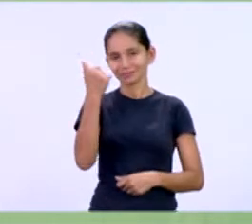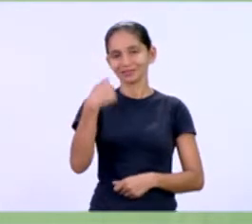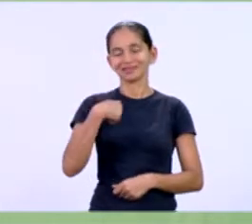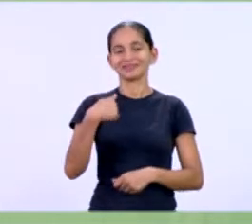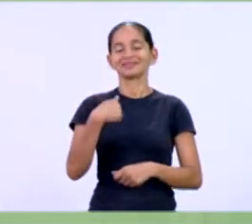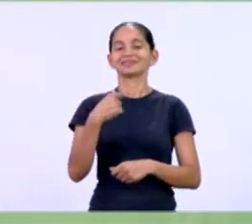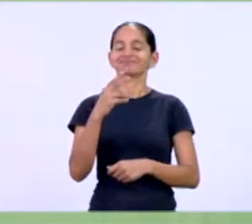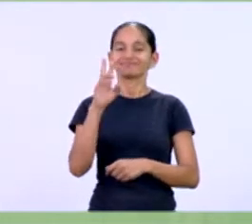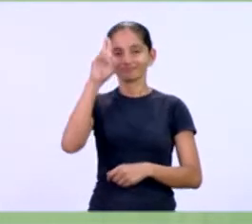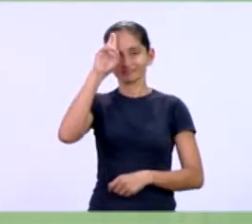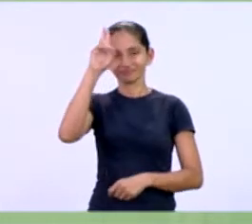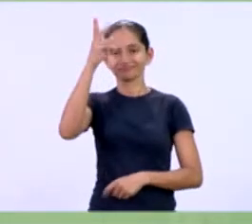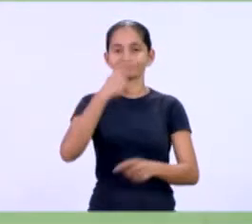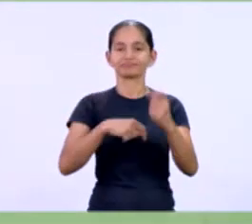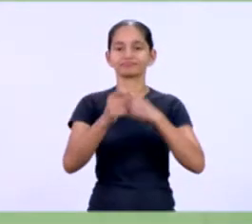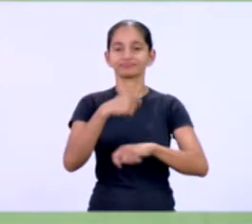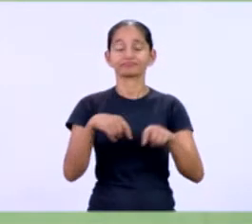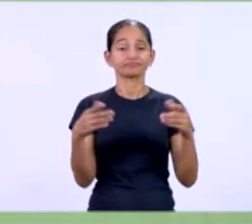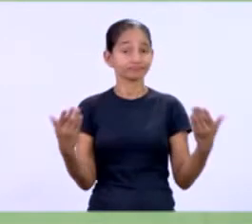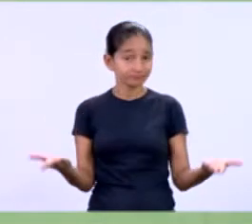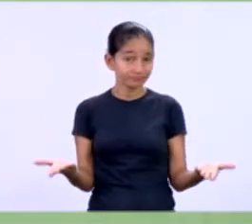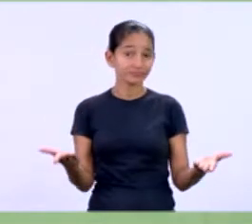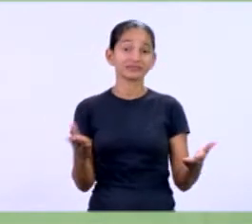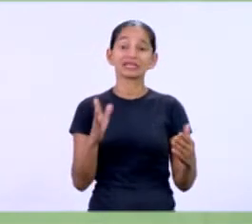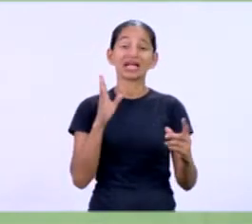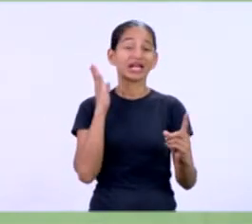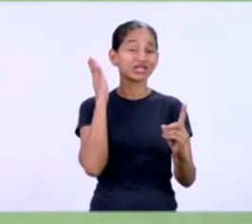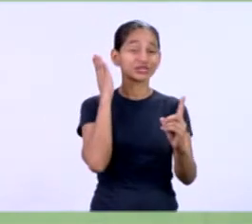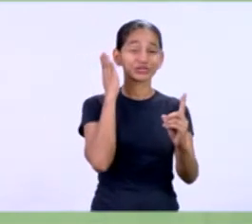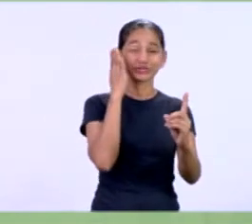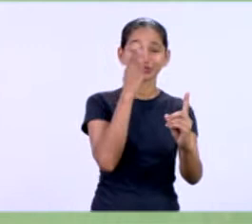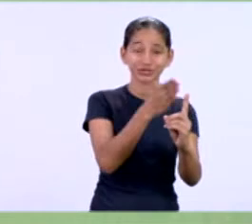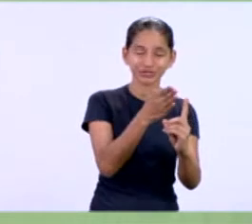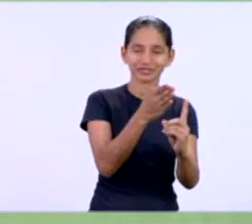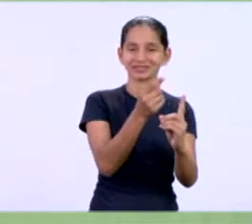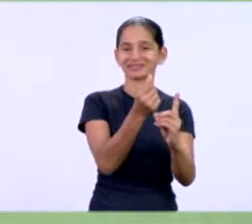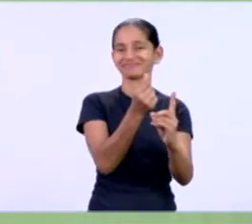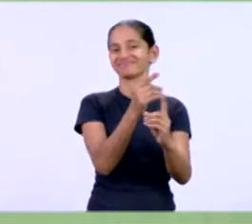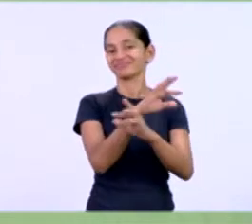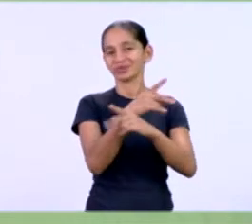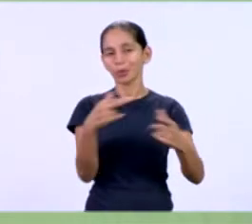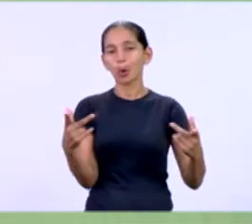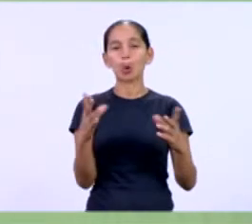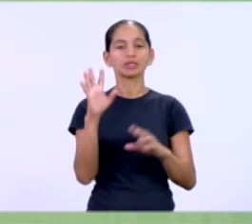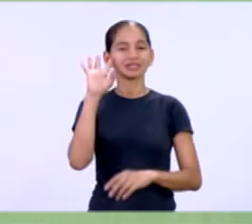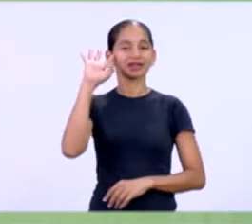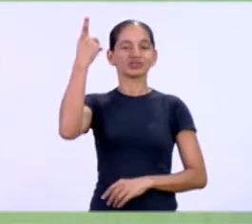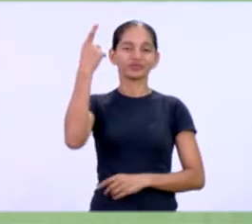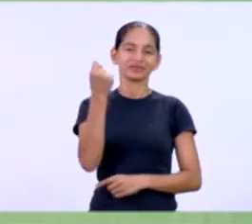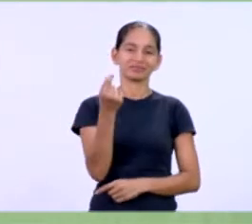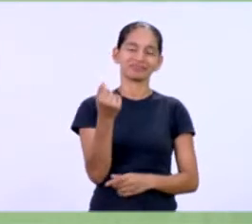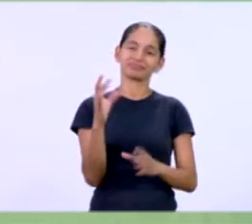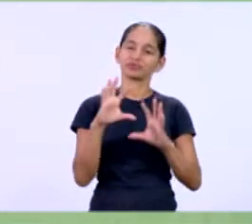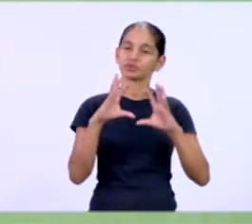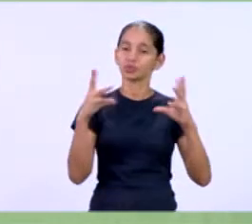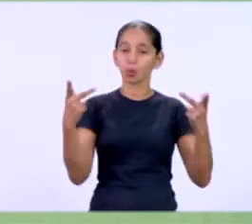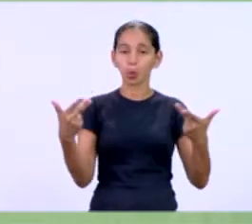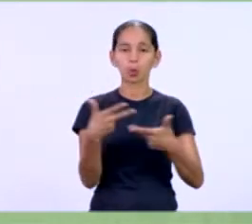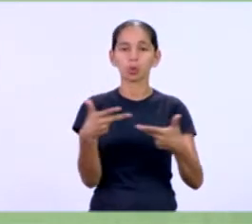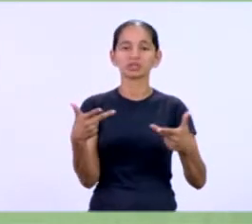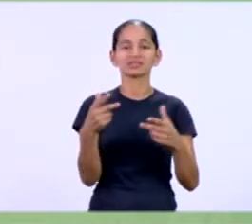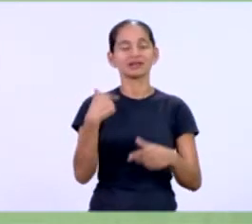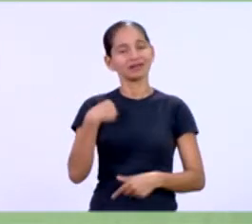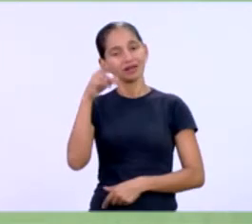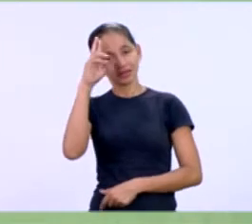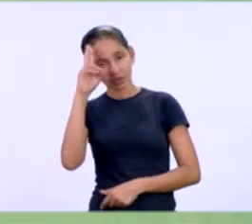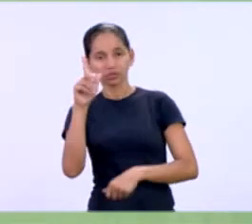caixa. Influencia diretamente a tomada de decisão dos executivos